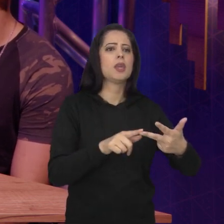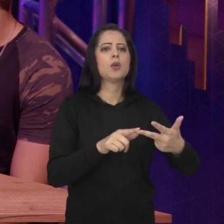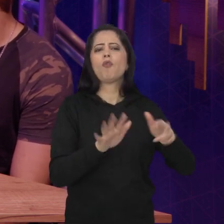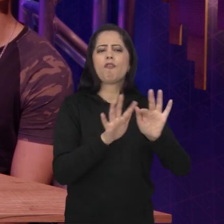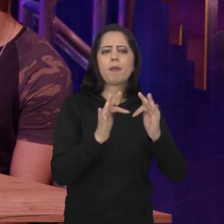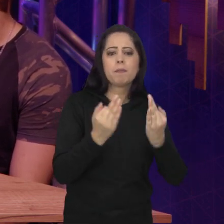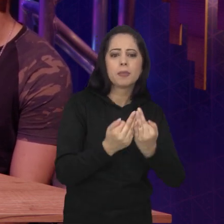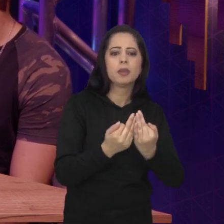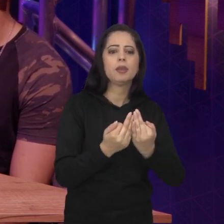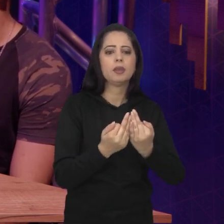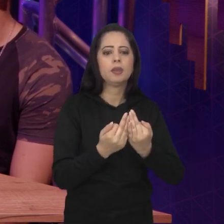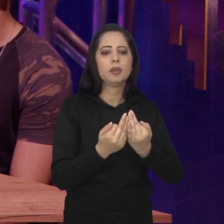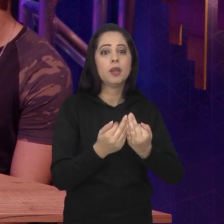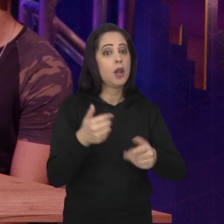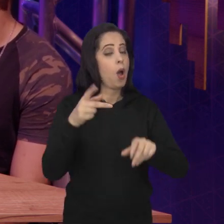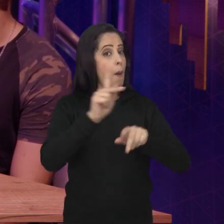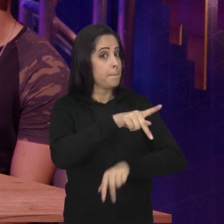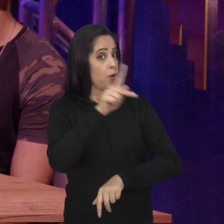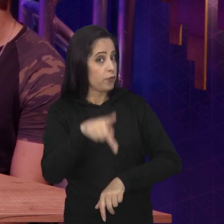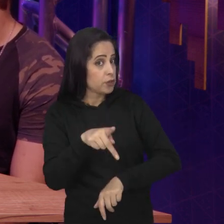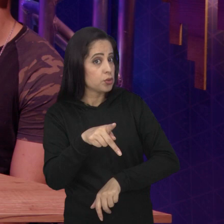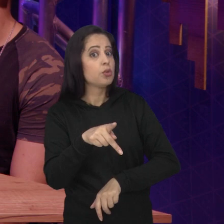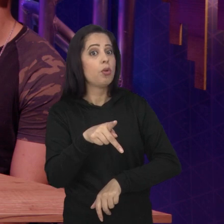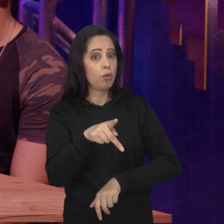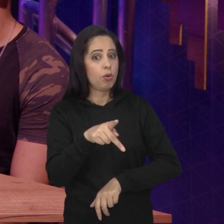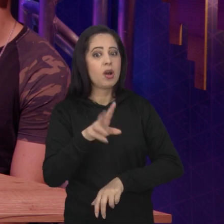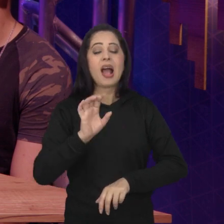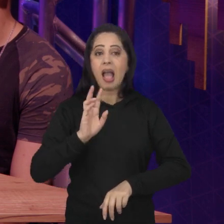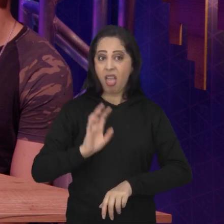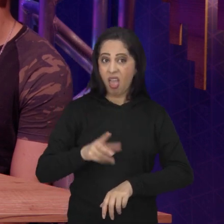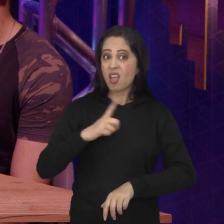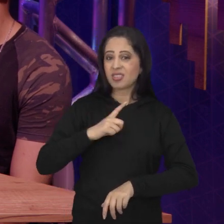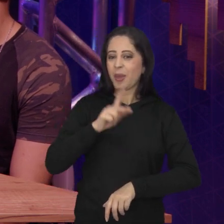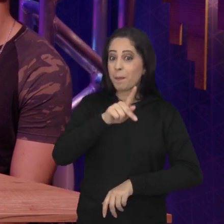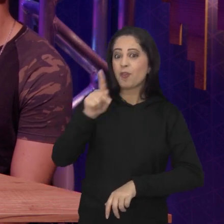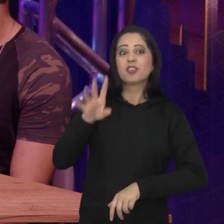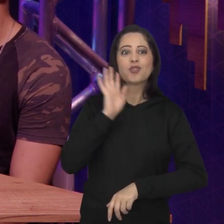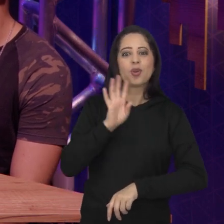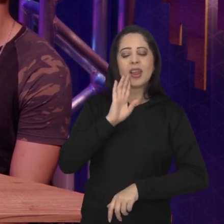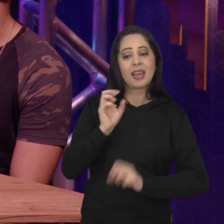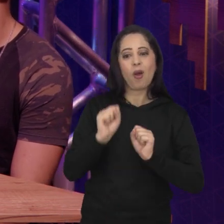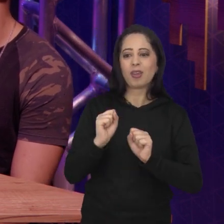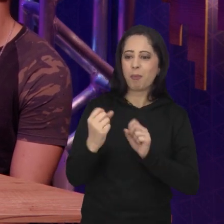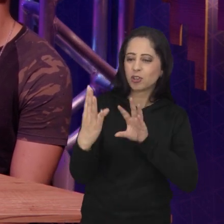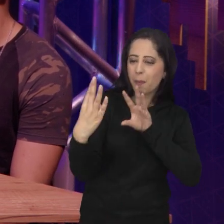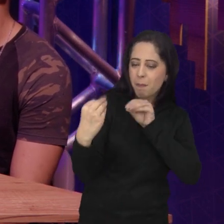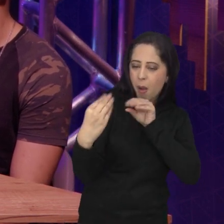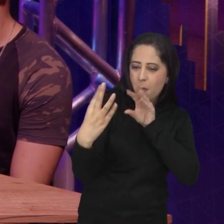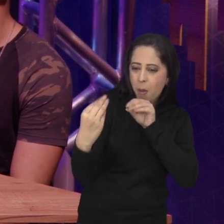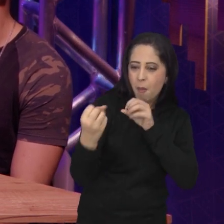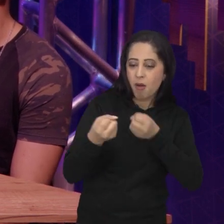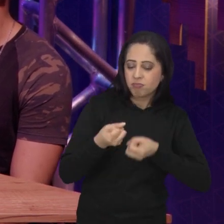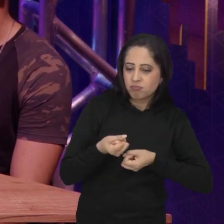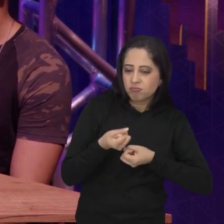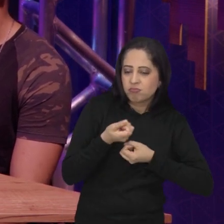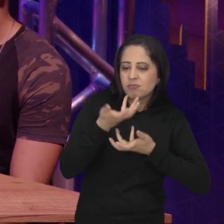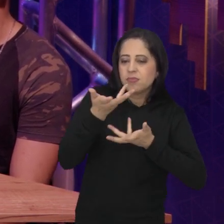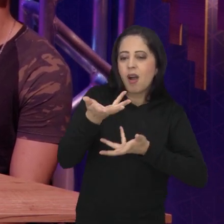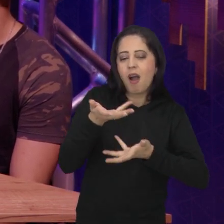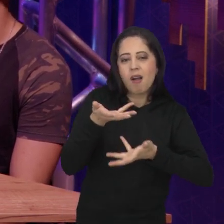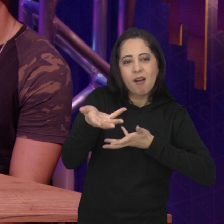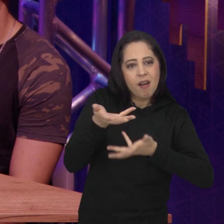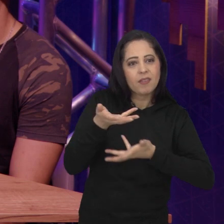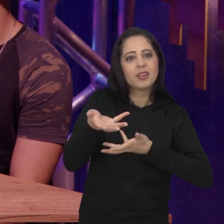Samu? Se não um amigo, se não tem alguém da sua família, um professor. Sempre tem aquele professor super legal que você